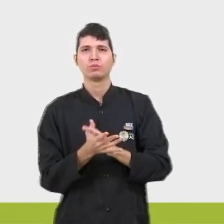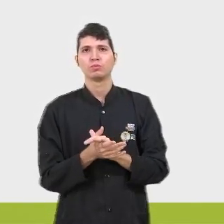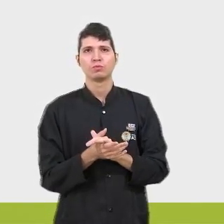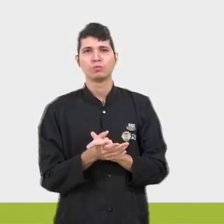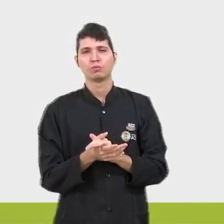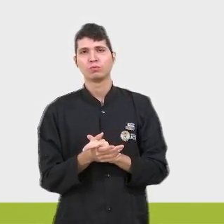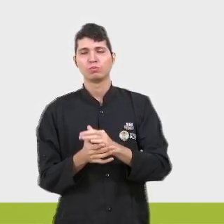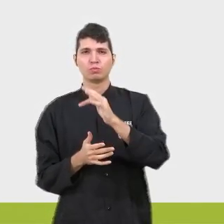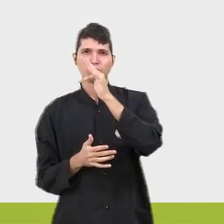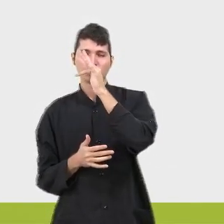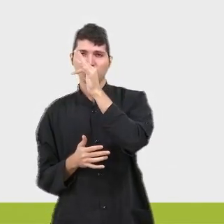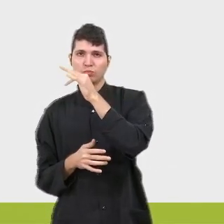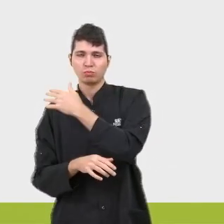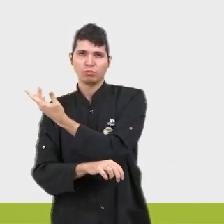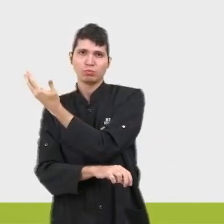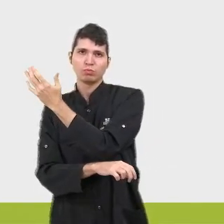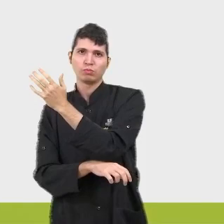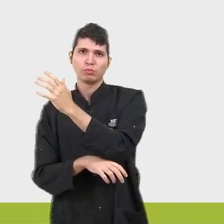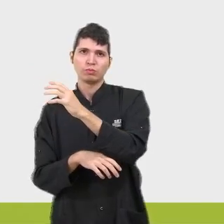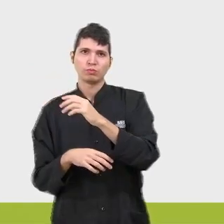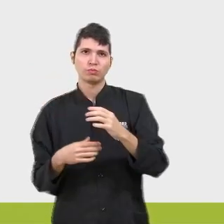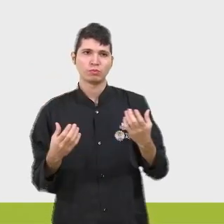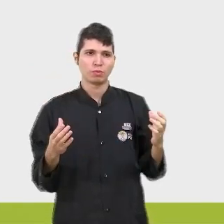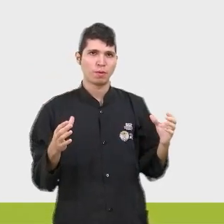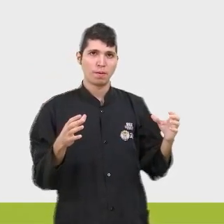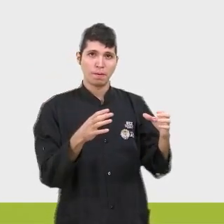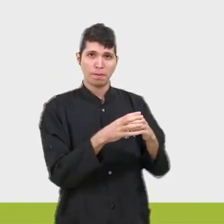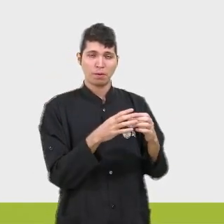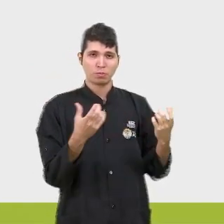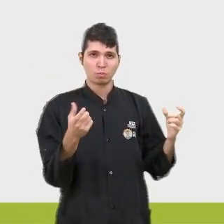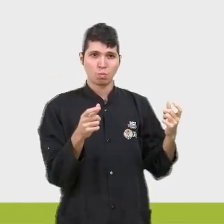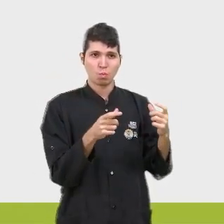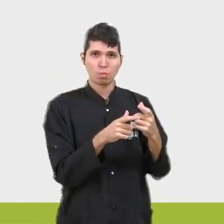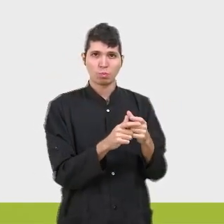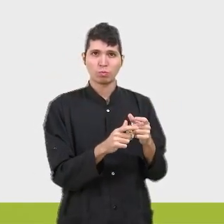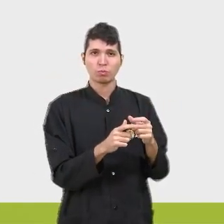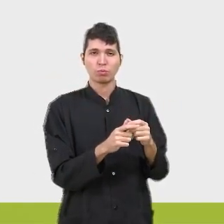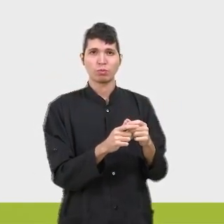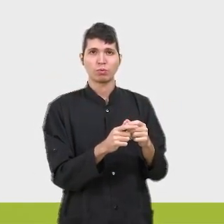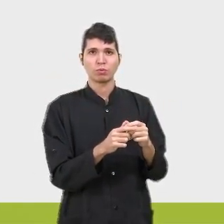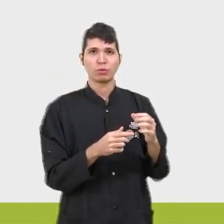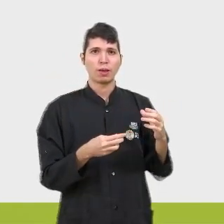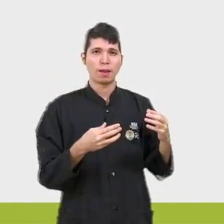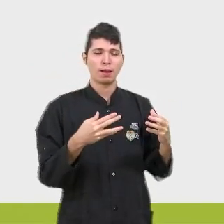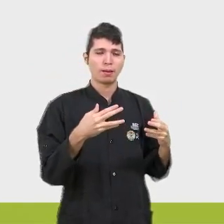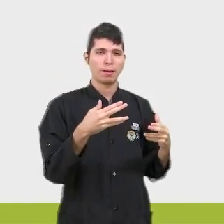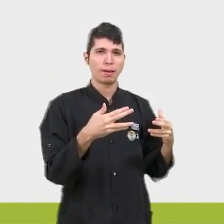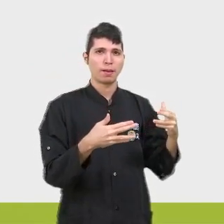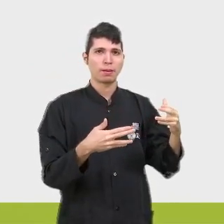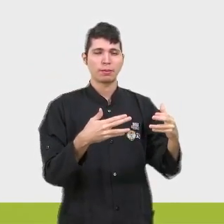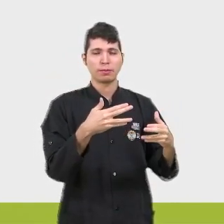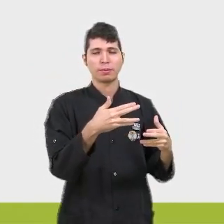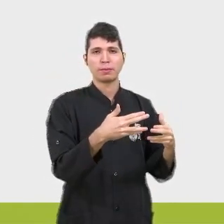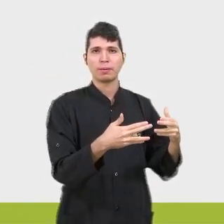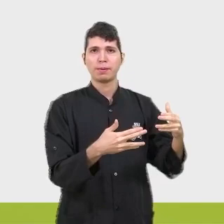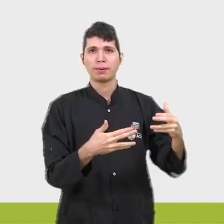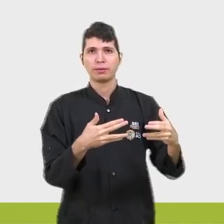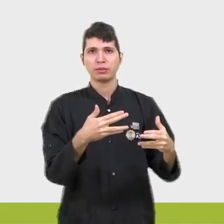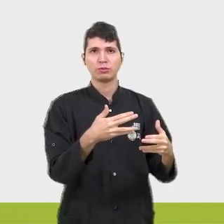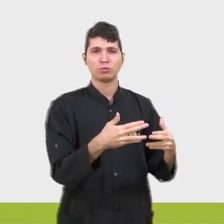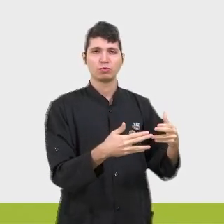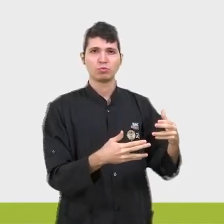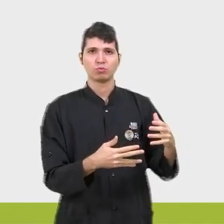assim, estudo aponta que a extinção das preguiças gigantes, cuja base da dieta eram frutos e